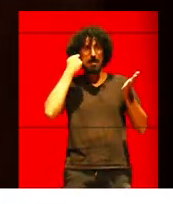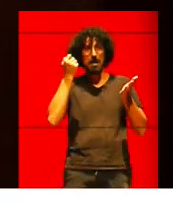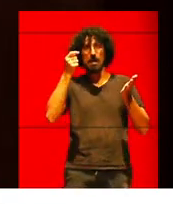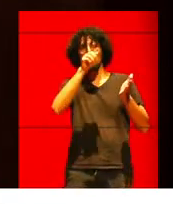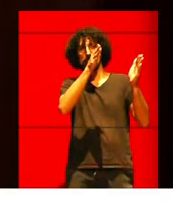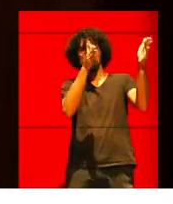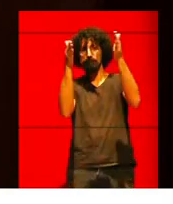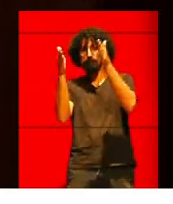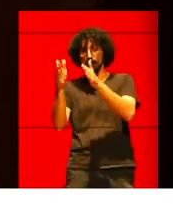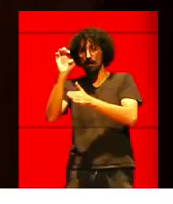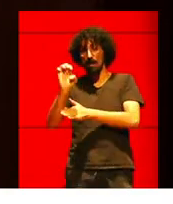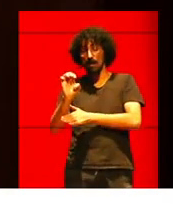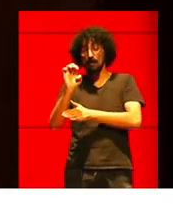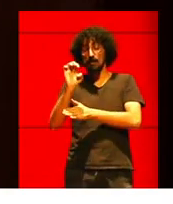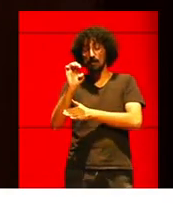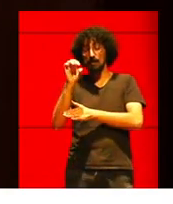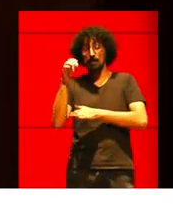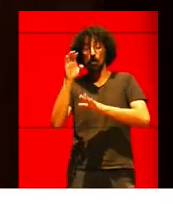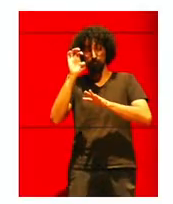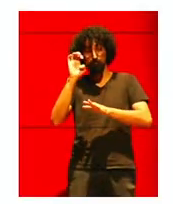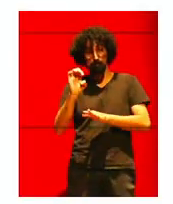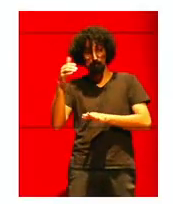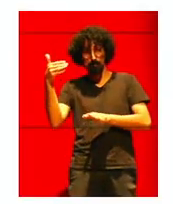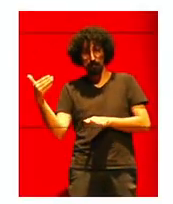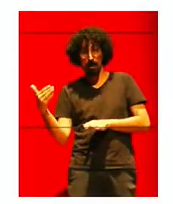né? Esquerda e direita. Bora lá.